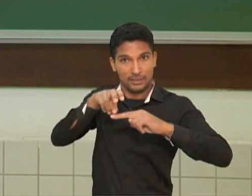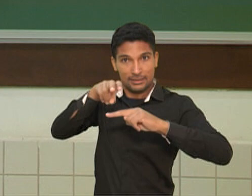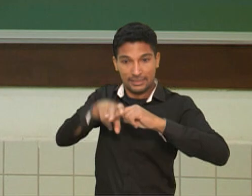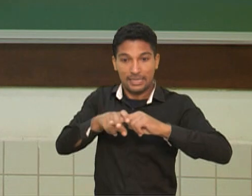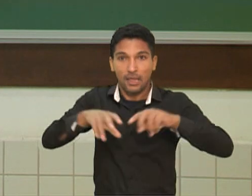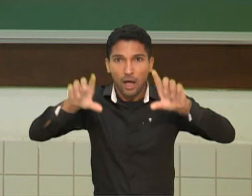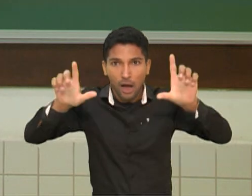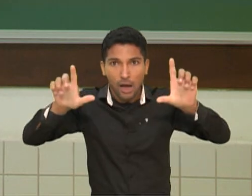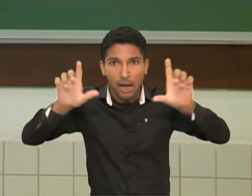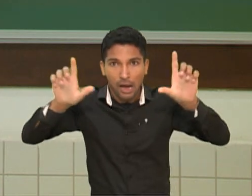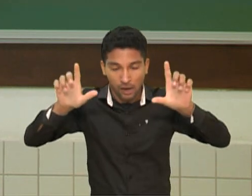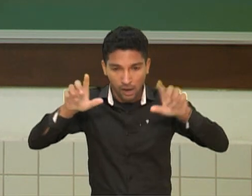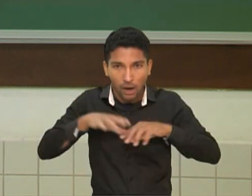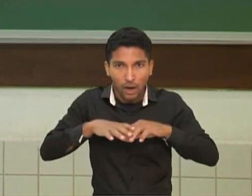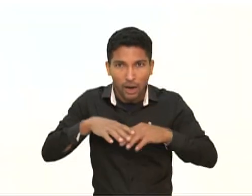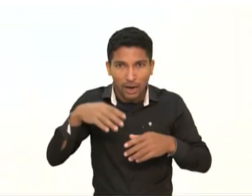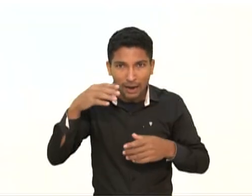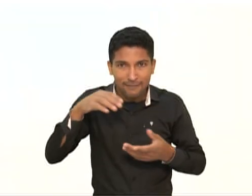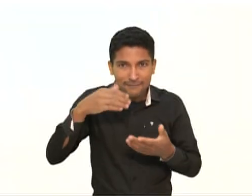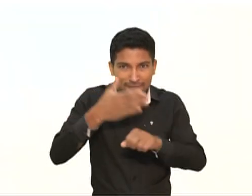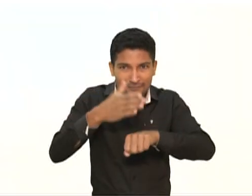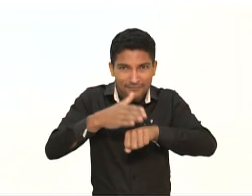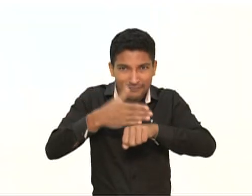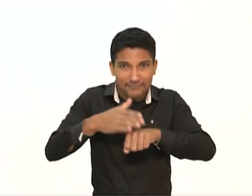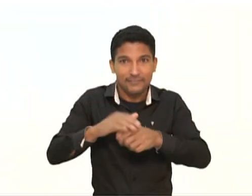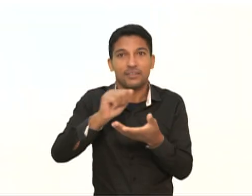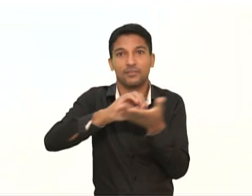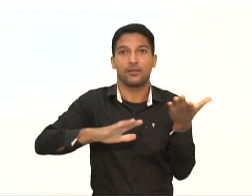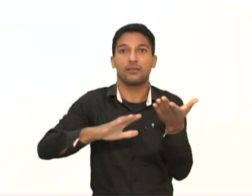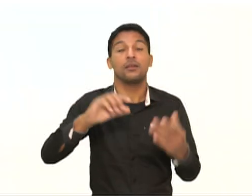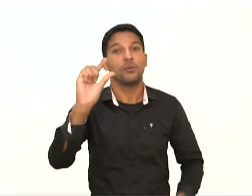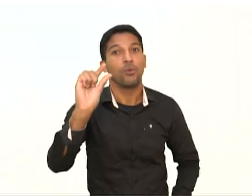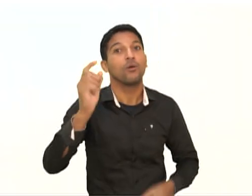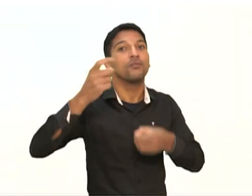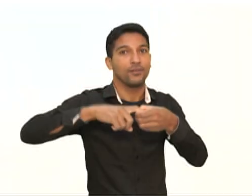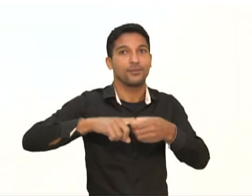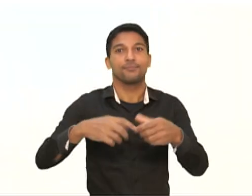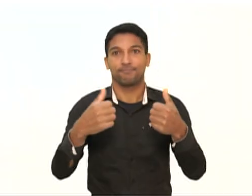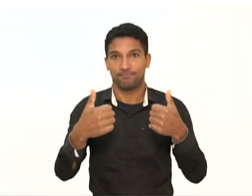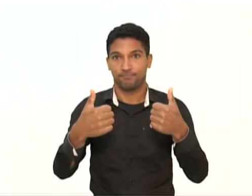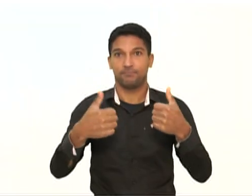da televisão e faz o exercício no seu caderno e a gente volta daqui a pouquinho para verificar.